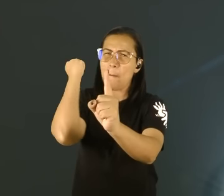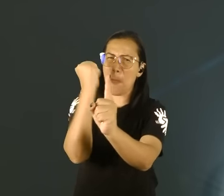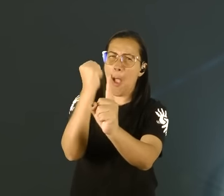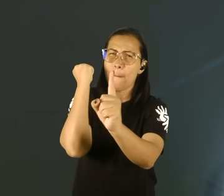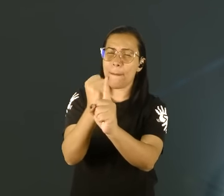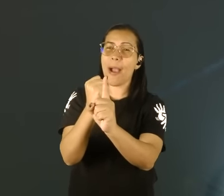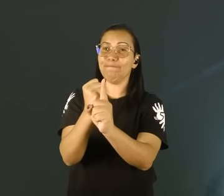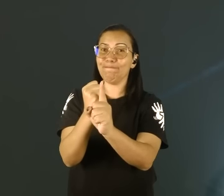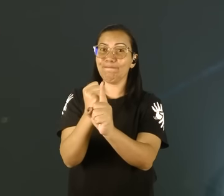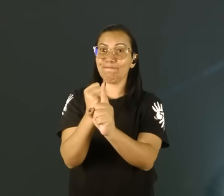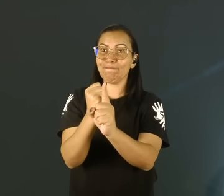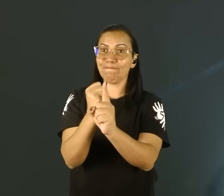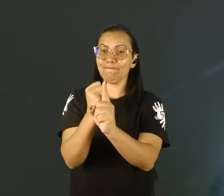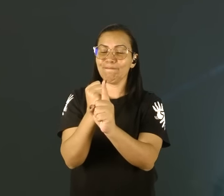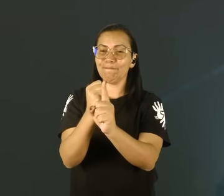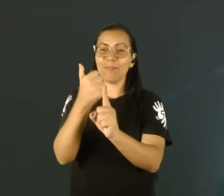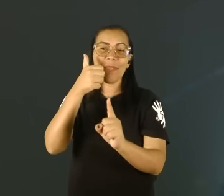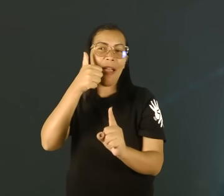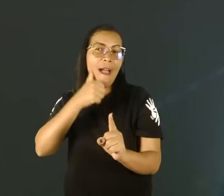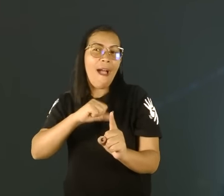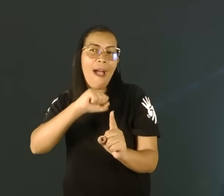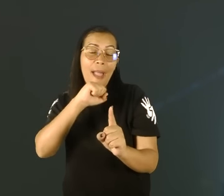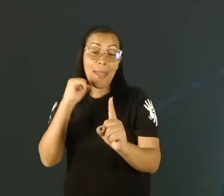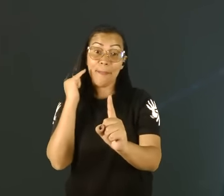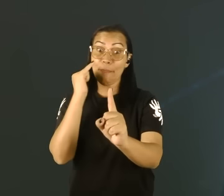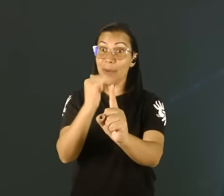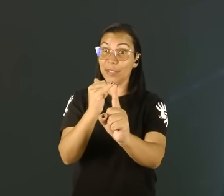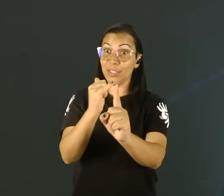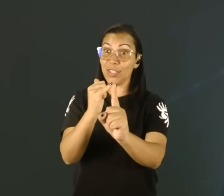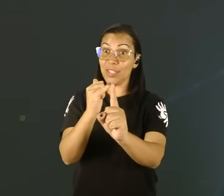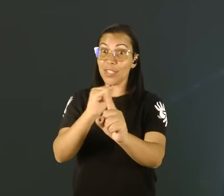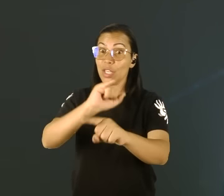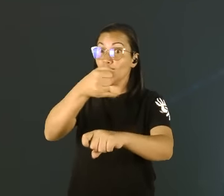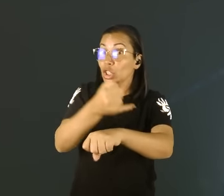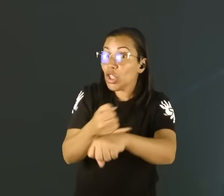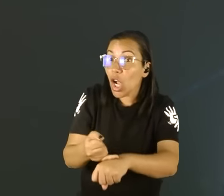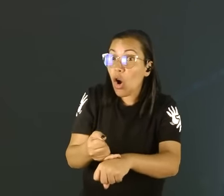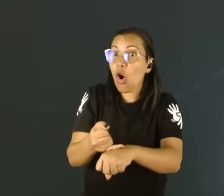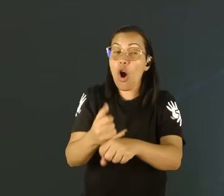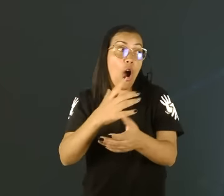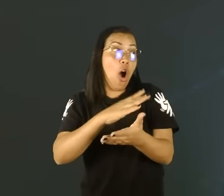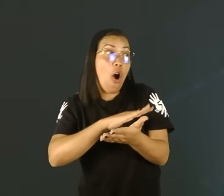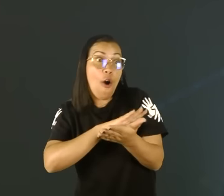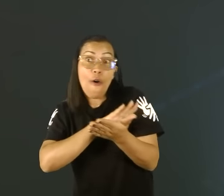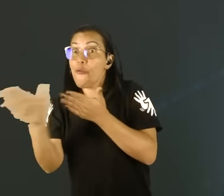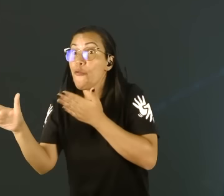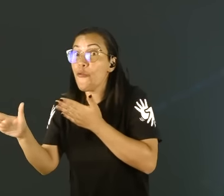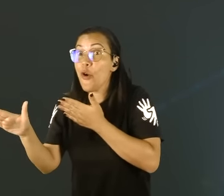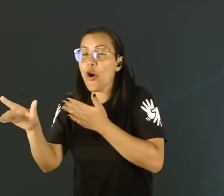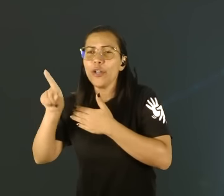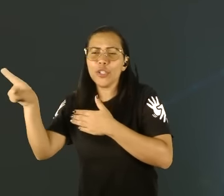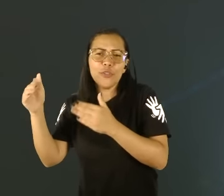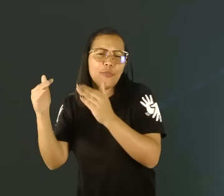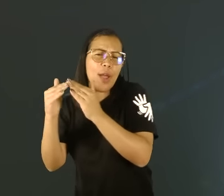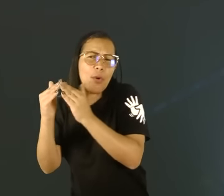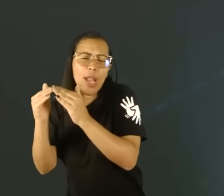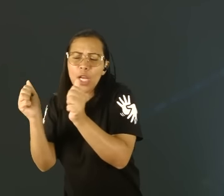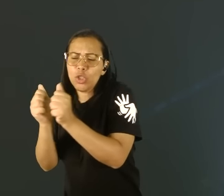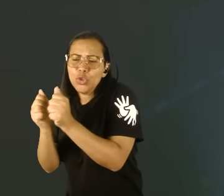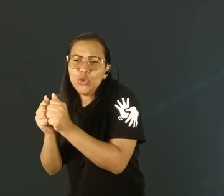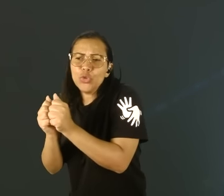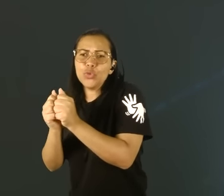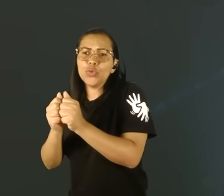com uma das filhas dele, mas ele nunca viu Labão na vida, ele não conhece as filhas de Labão, e ele sai andando. Porque a melhor coisa que você